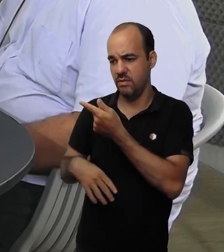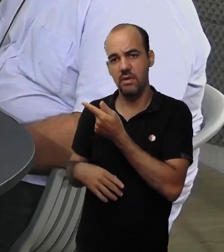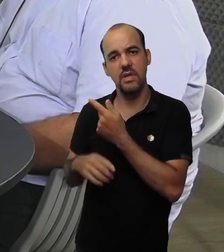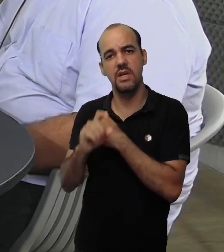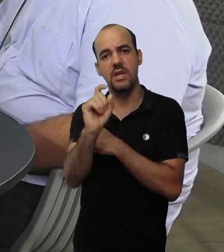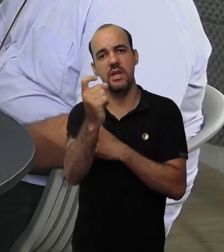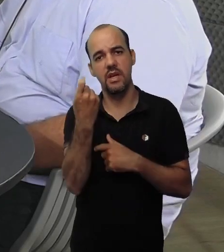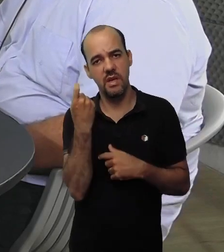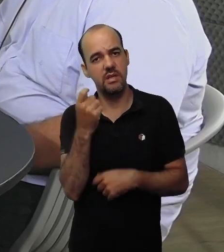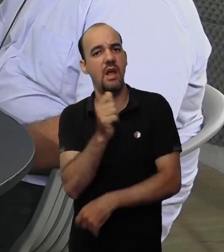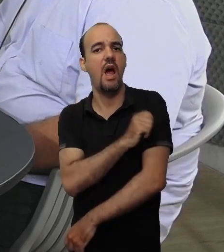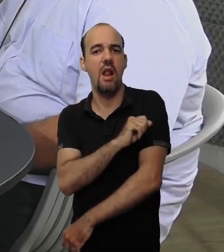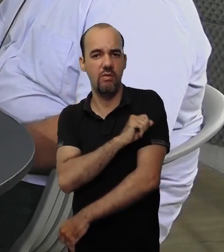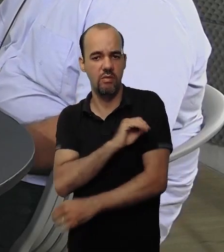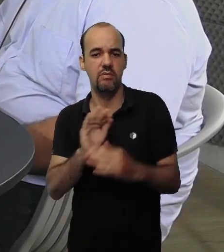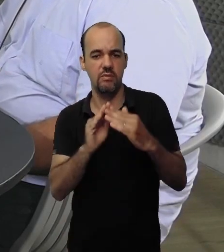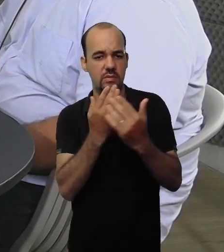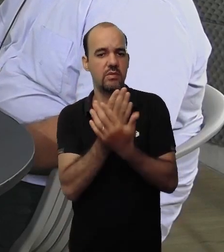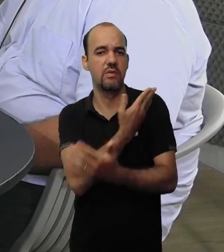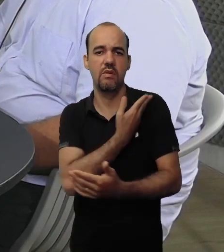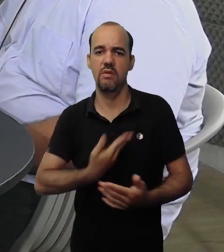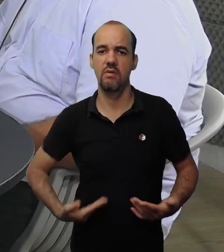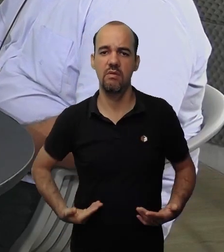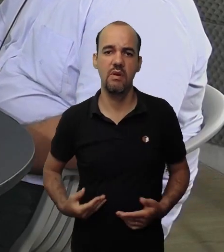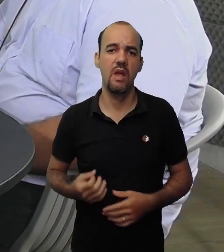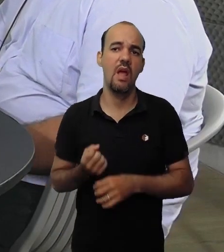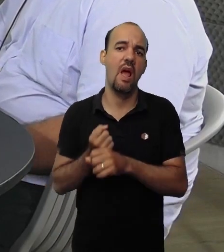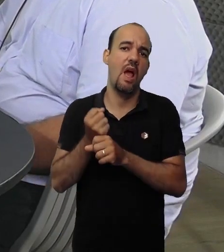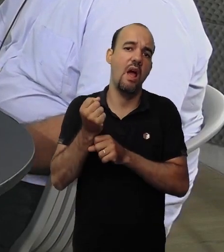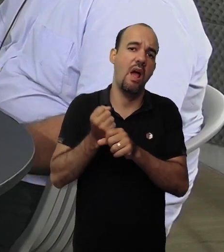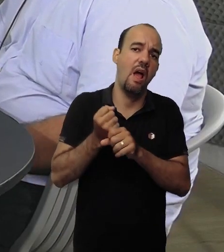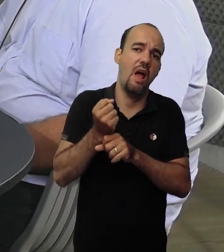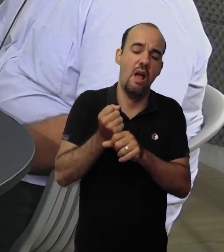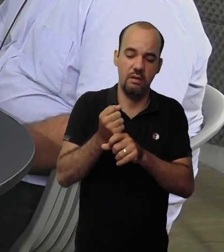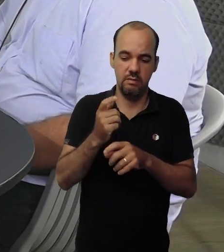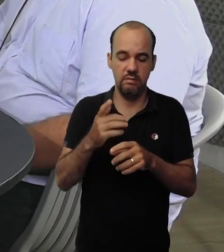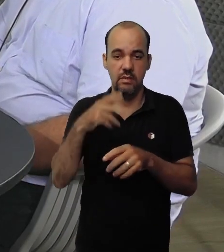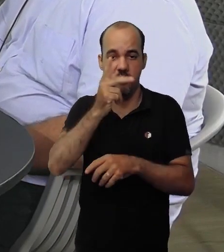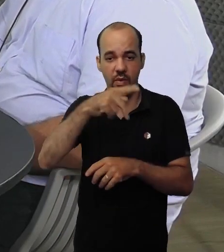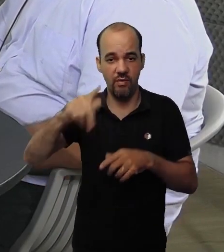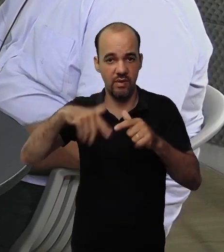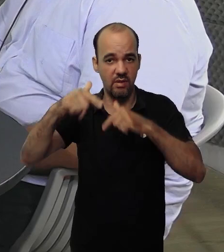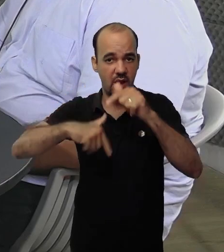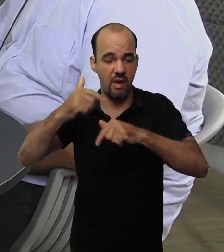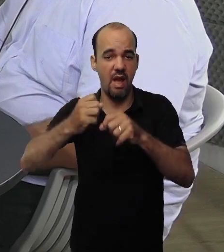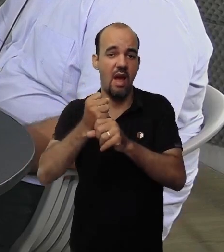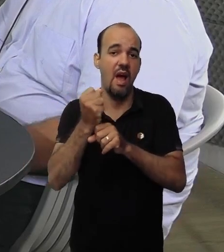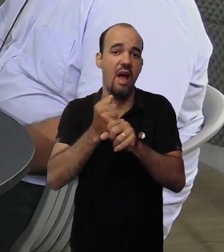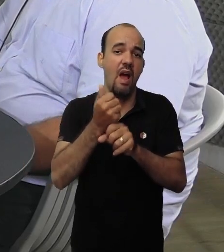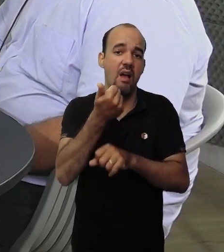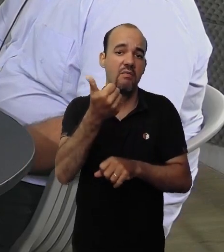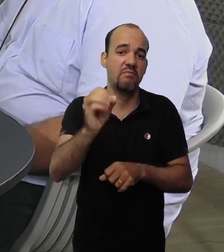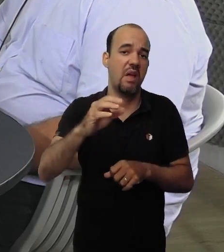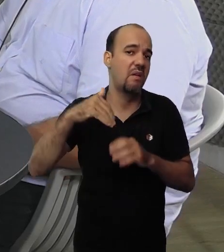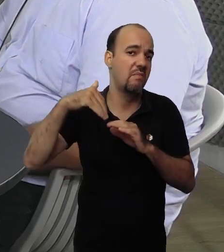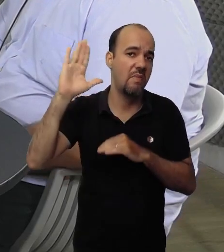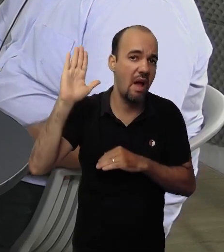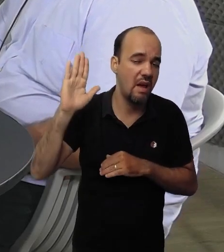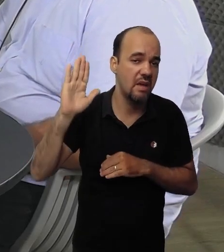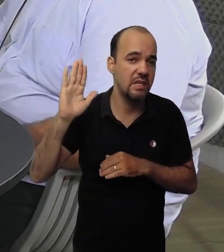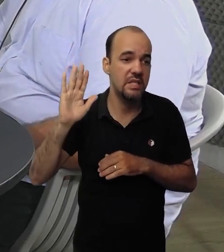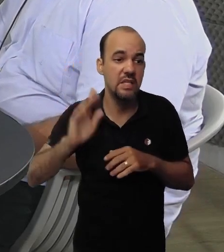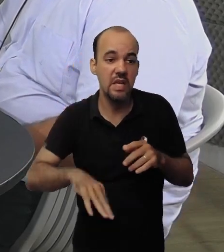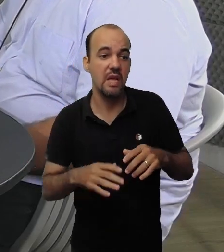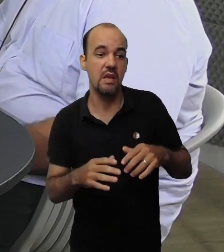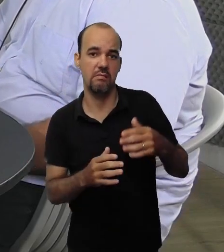São mais de 10 anos na área de educação como professor, tanto na rede privada quanto na rede pública. E são mais de 20 anos dentro